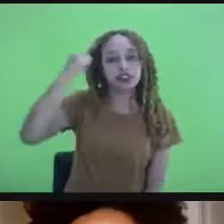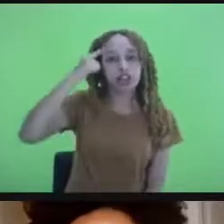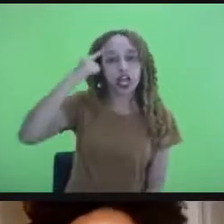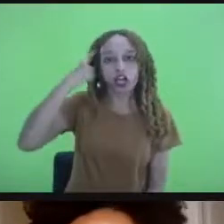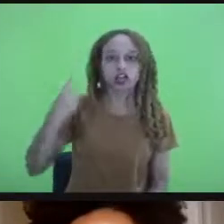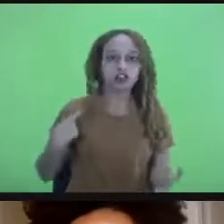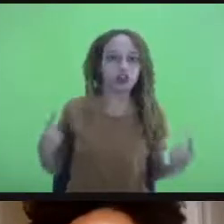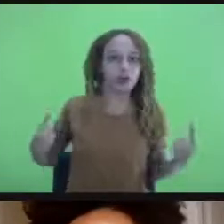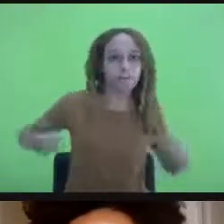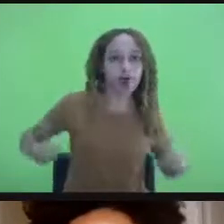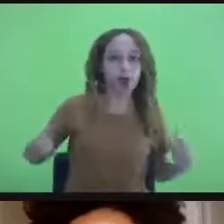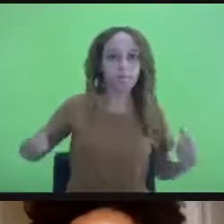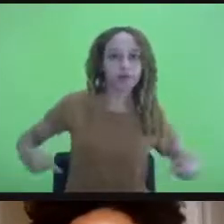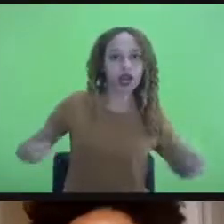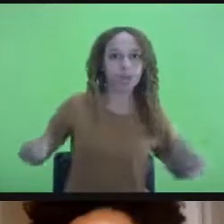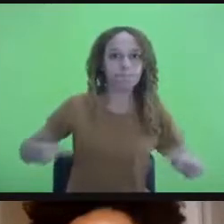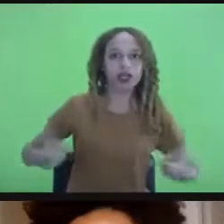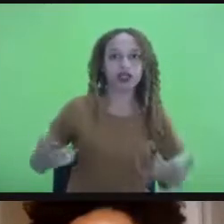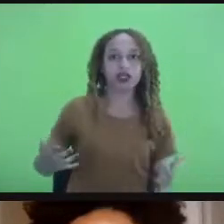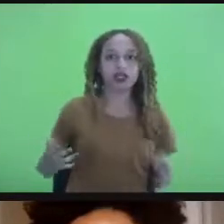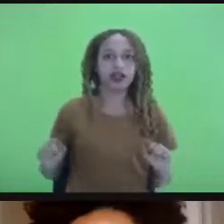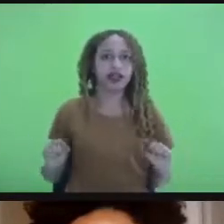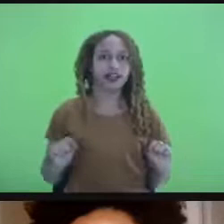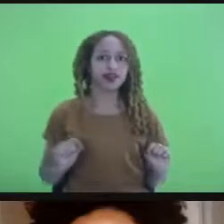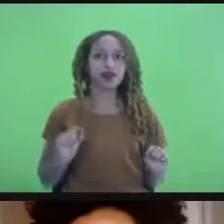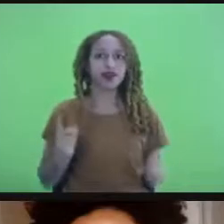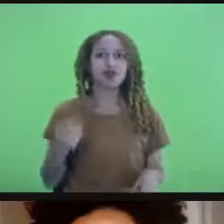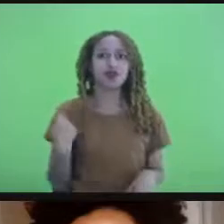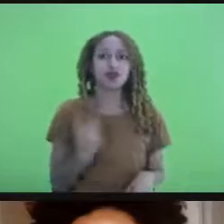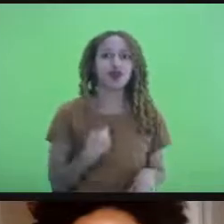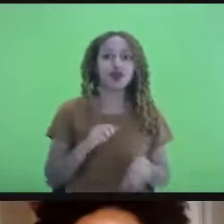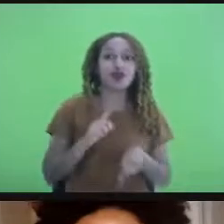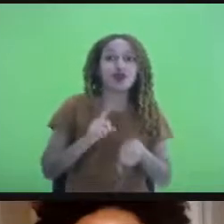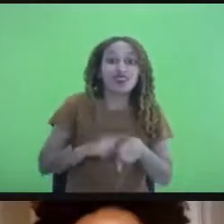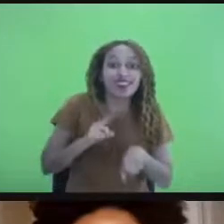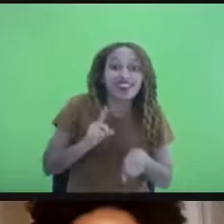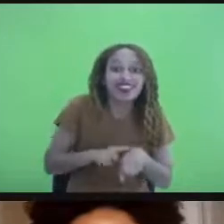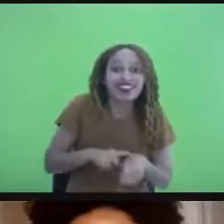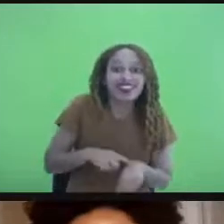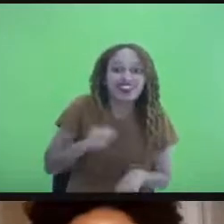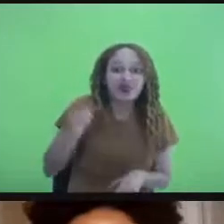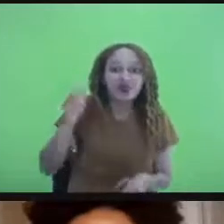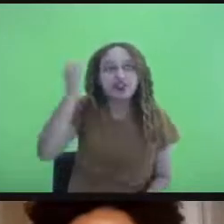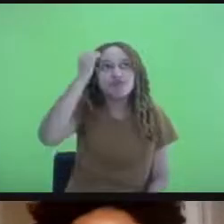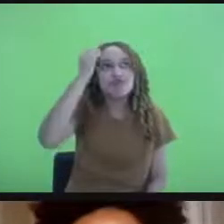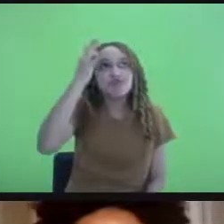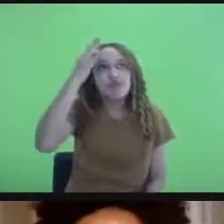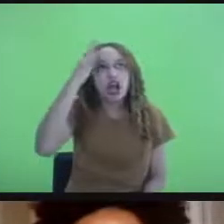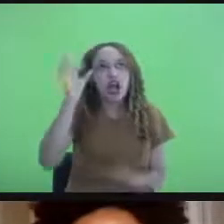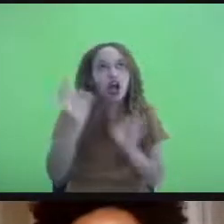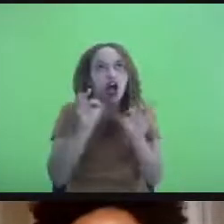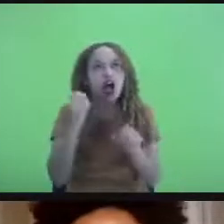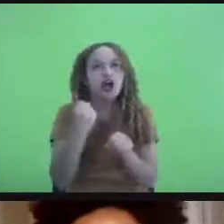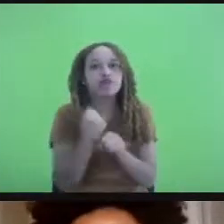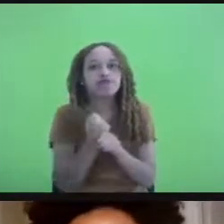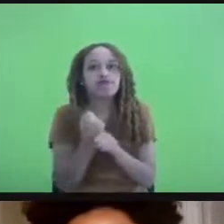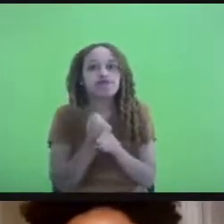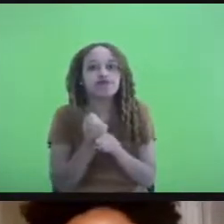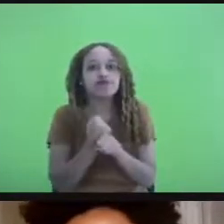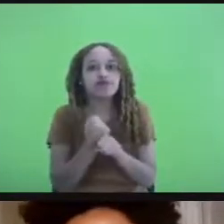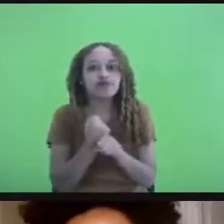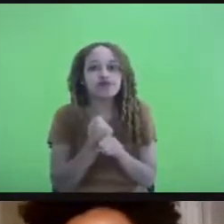combate, e isso vai esgotar o nosso tempo de pensar em como que a gente vai construir a